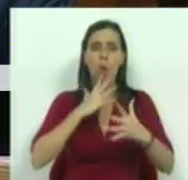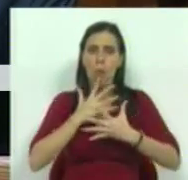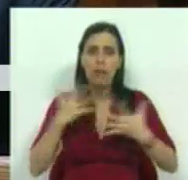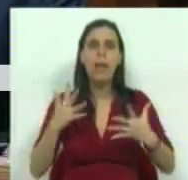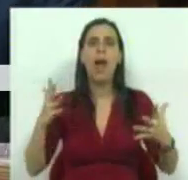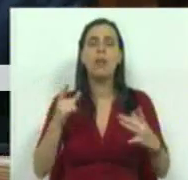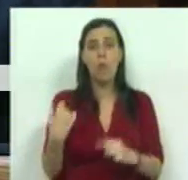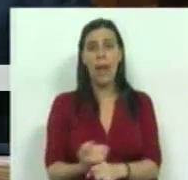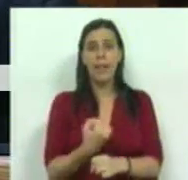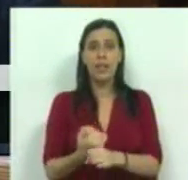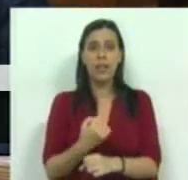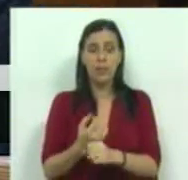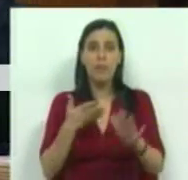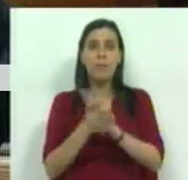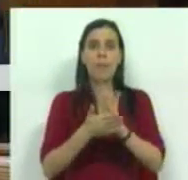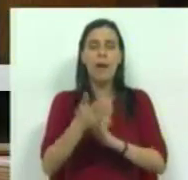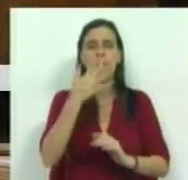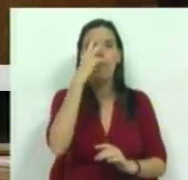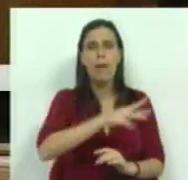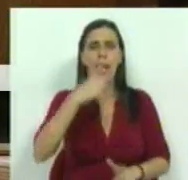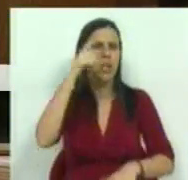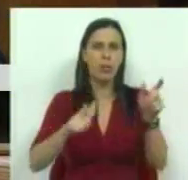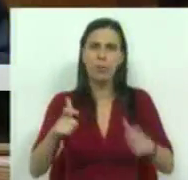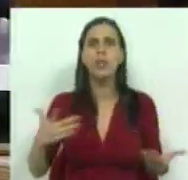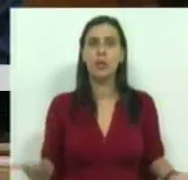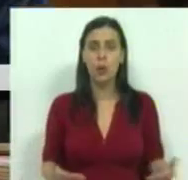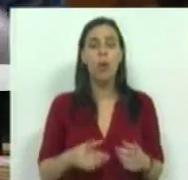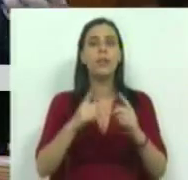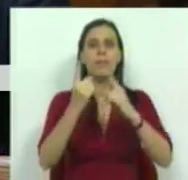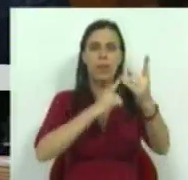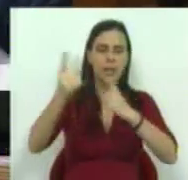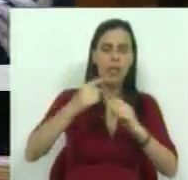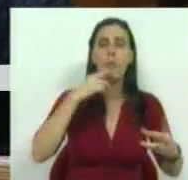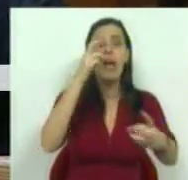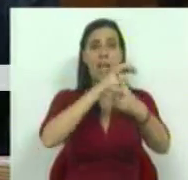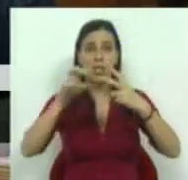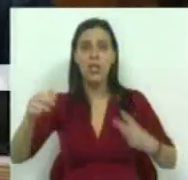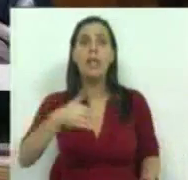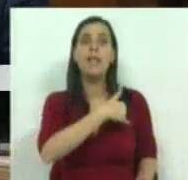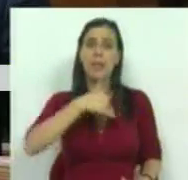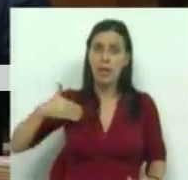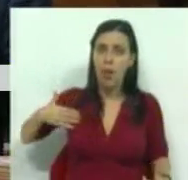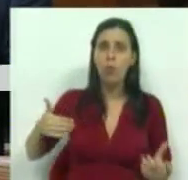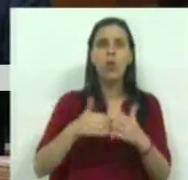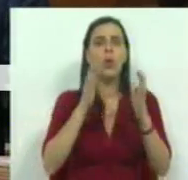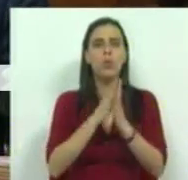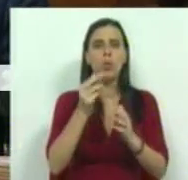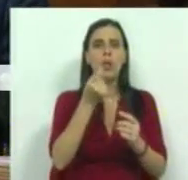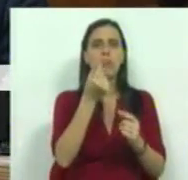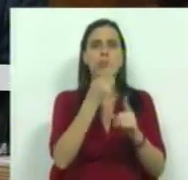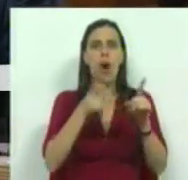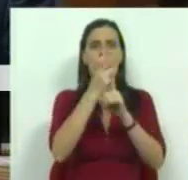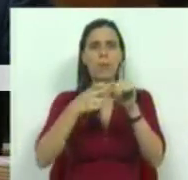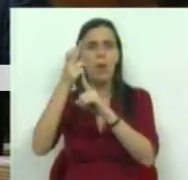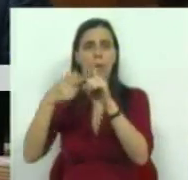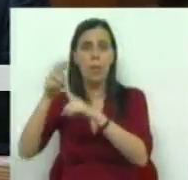massivo numa atividade que emprega dezenas de milhares de pessoas. Transportes, energia, saúde, tudo com tarifas